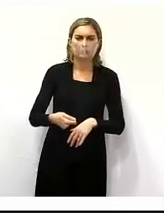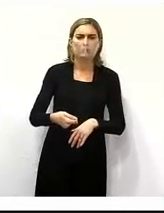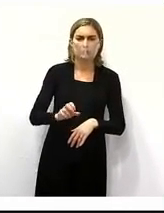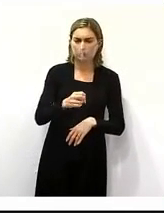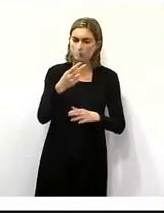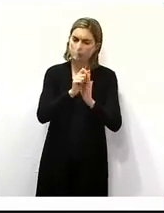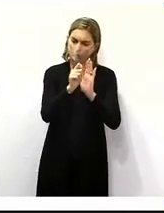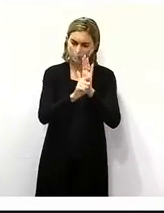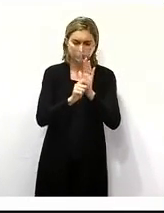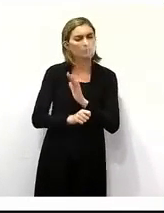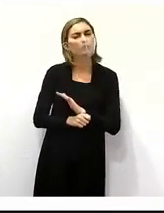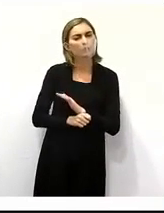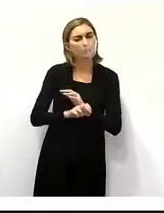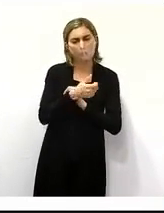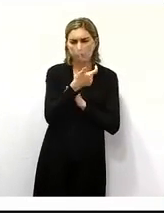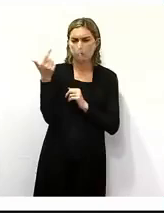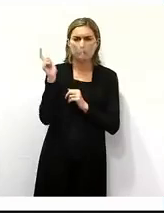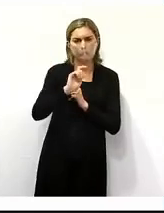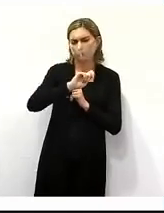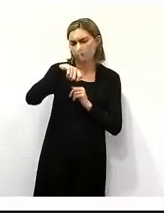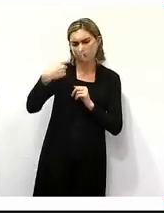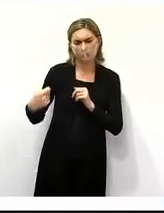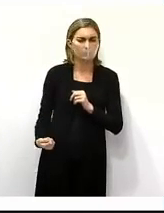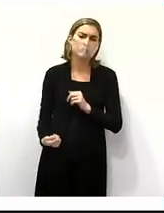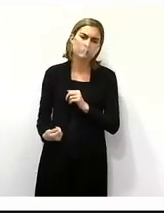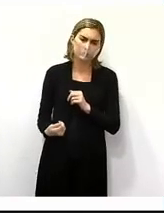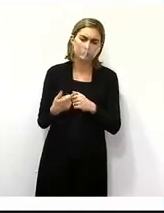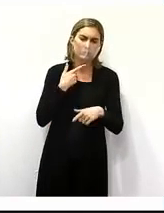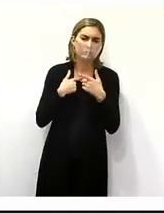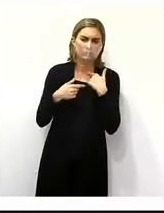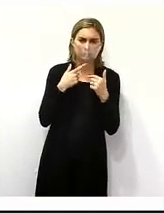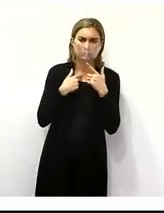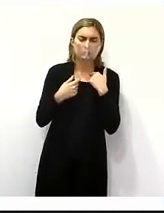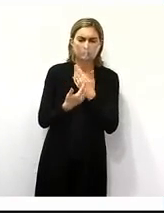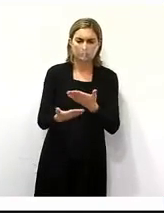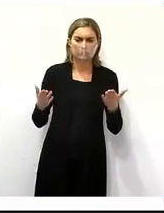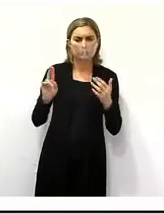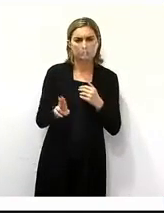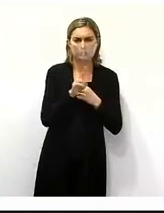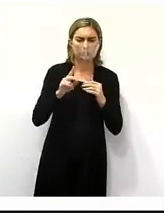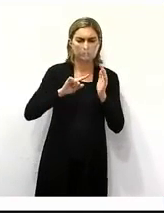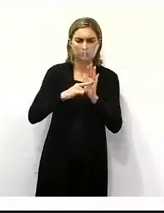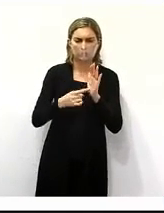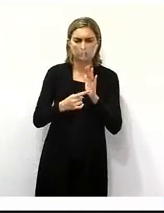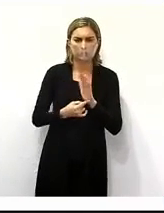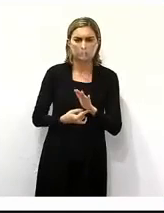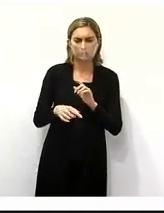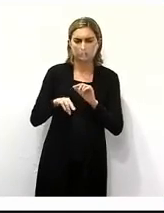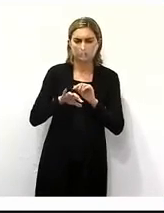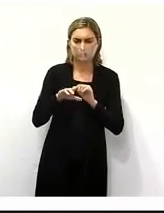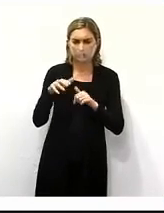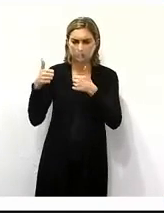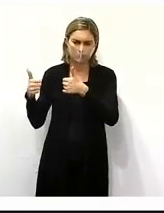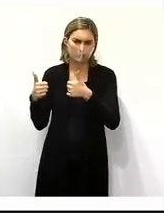ou por escrito, ou por outro sinal suficiente de sua vontade, para usar como critério de distinção entre o